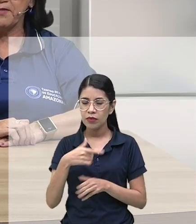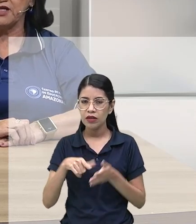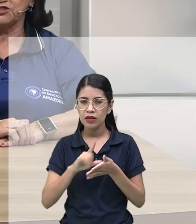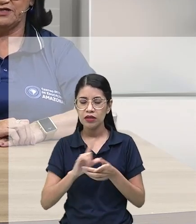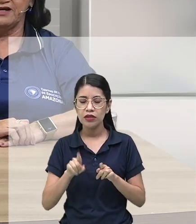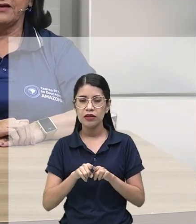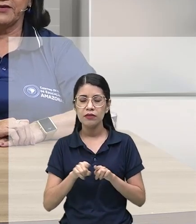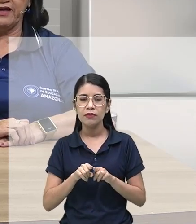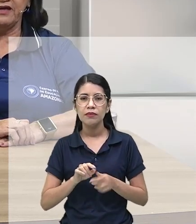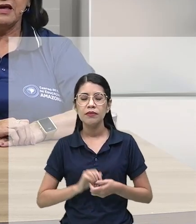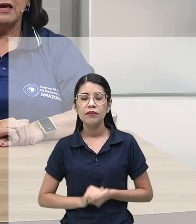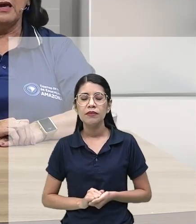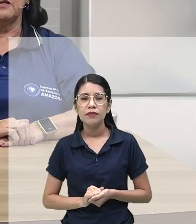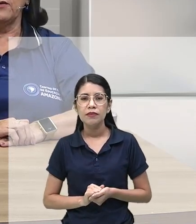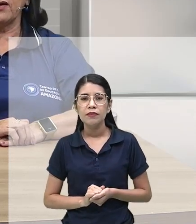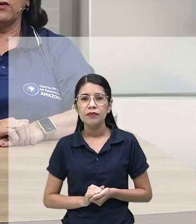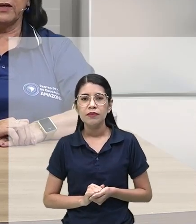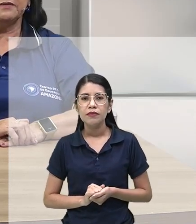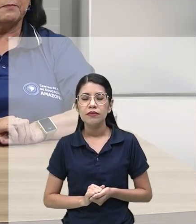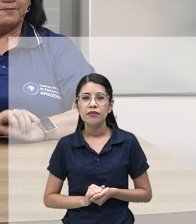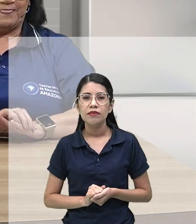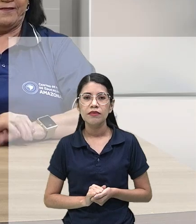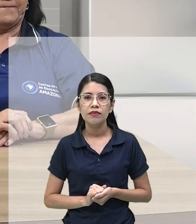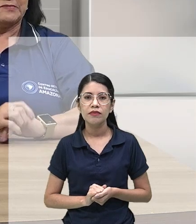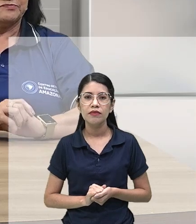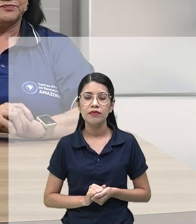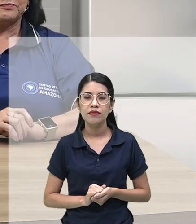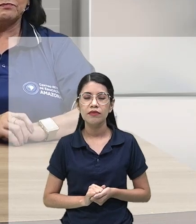primeiro bimestre. Ok? Então, agora